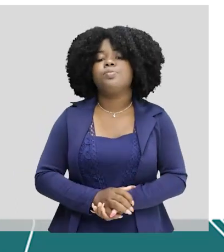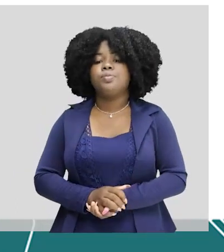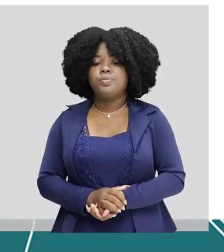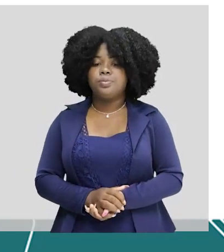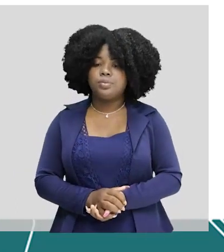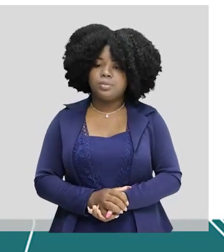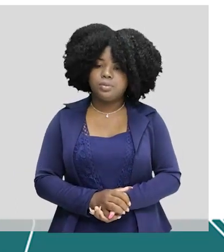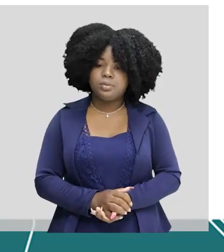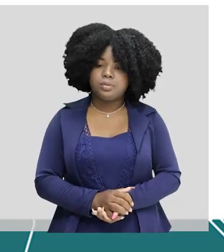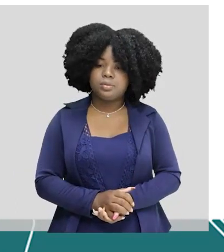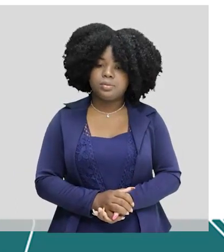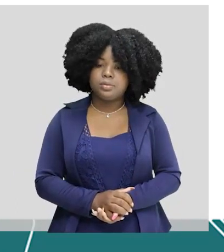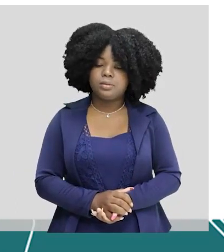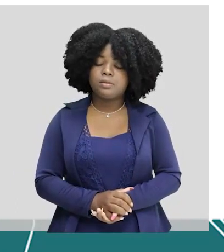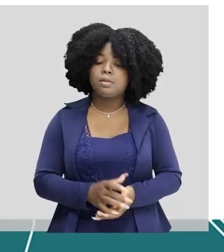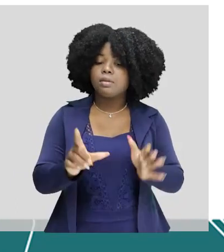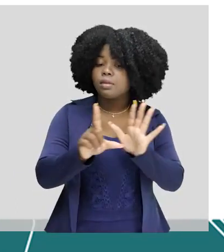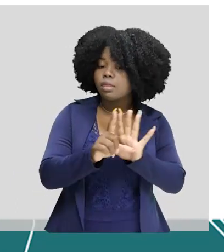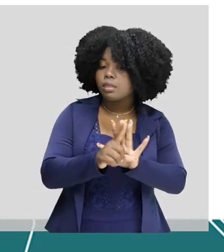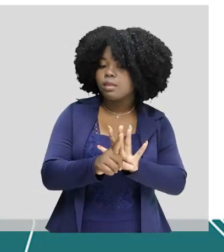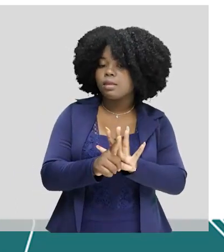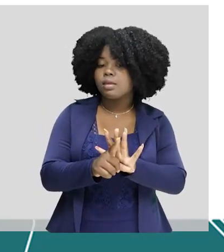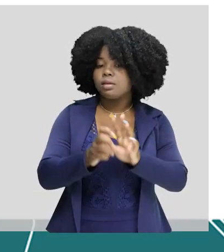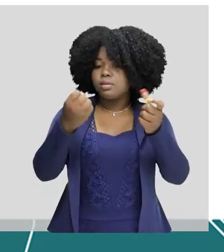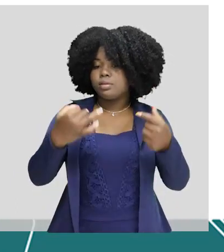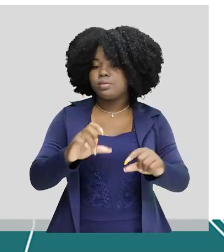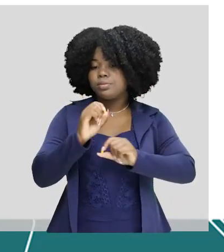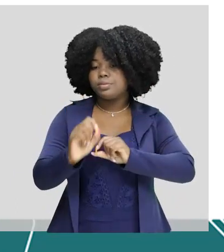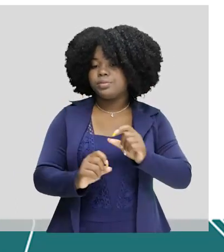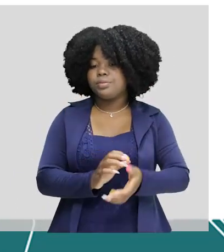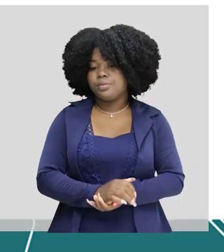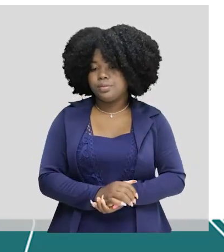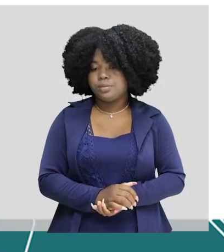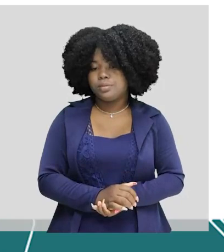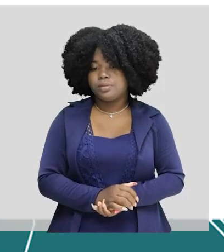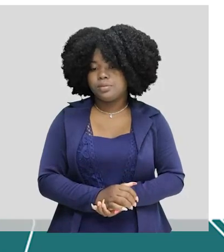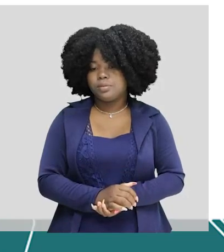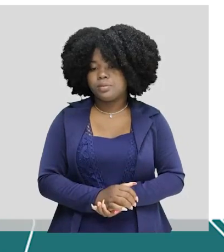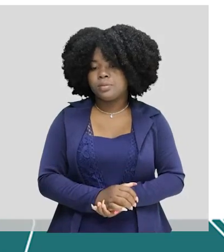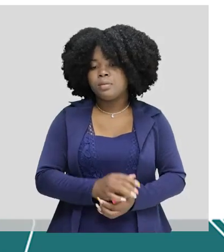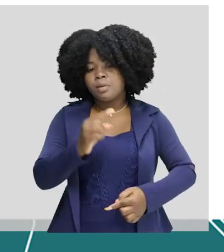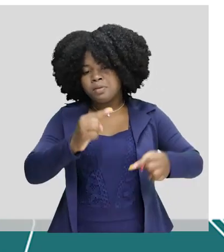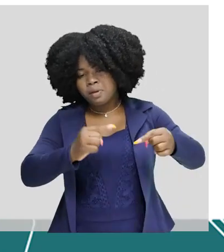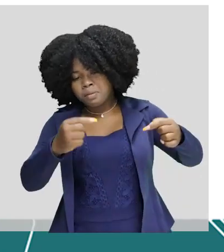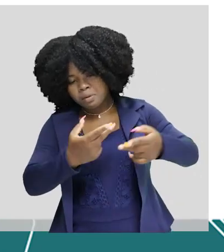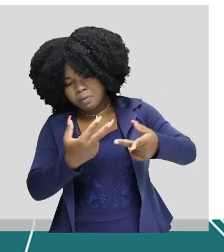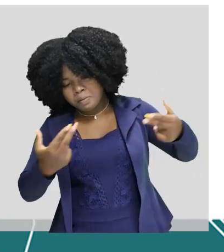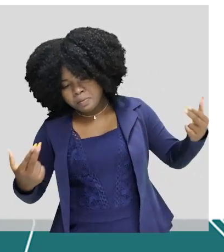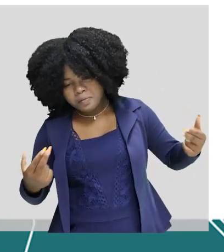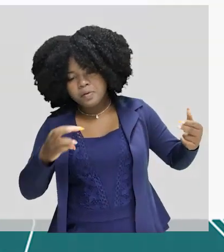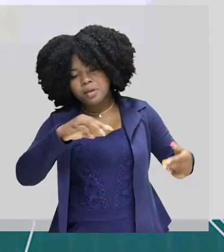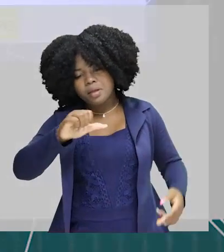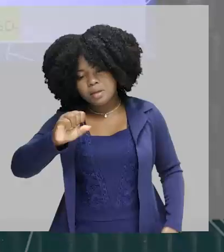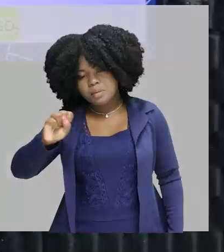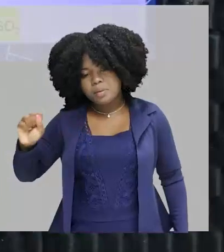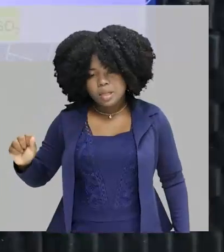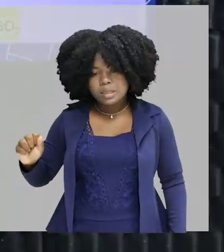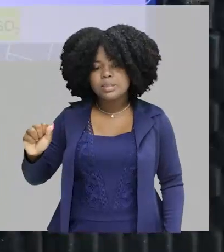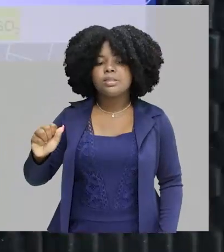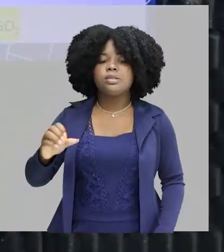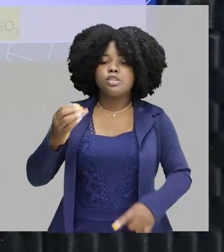certo? Essas leis afirmam que, mesmo variando as massas de oxigênio e